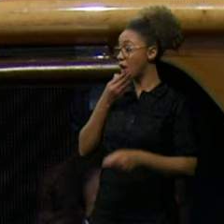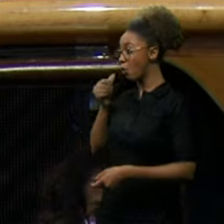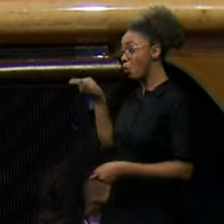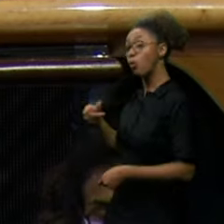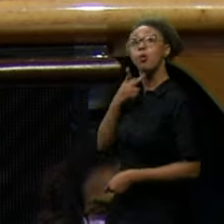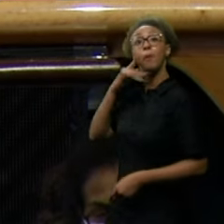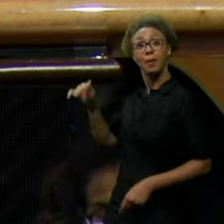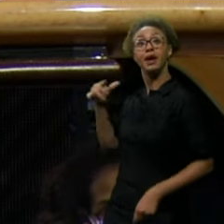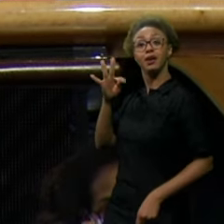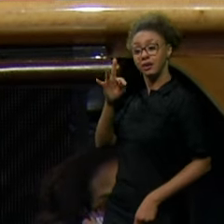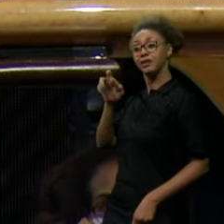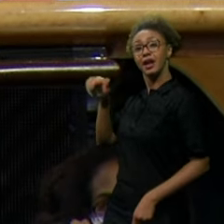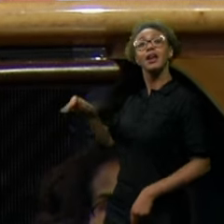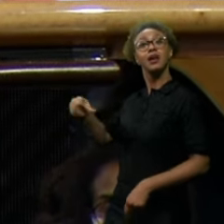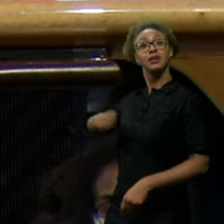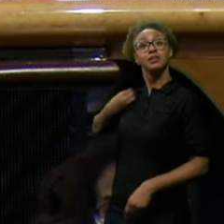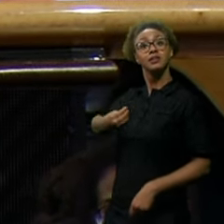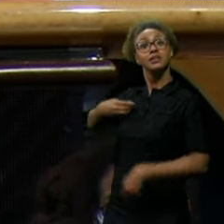certo